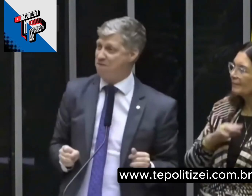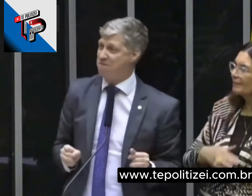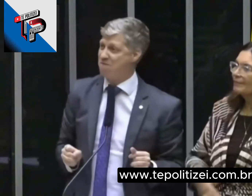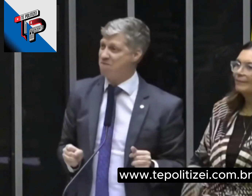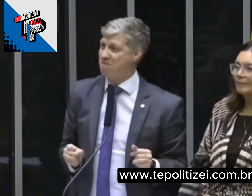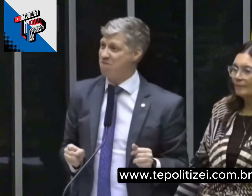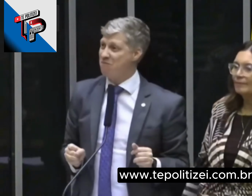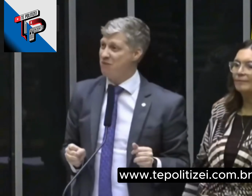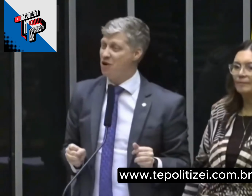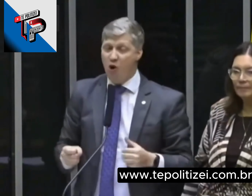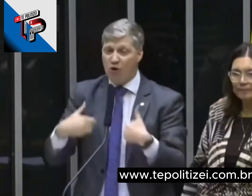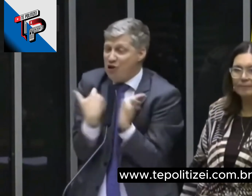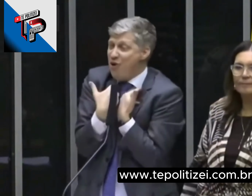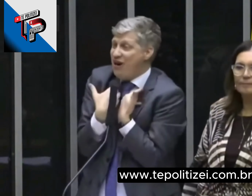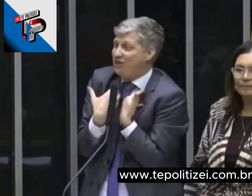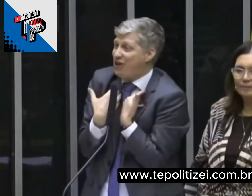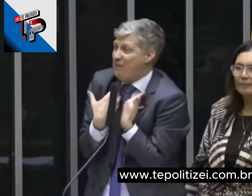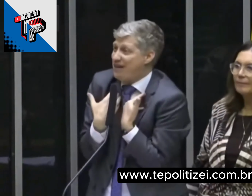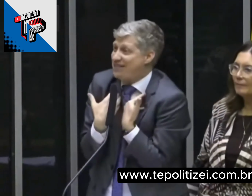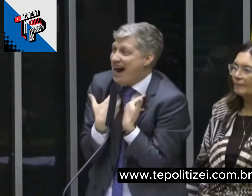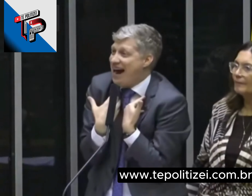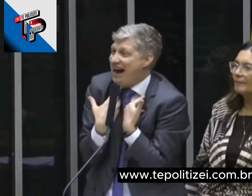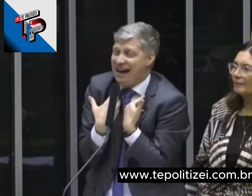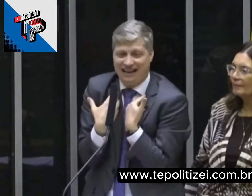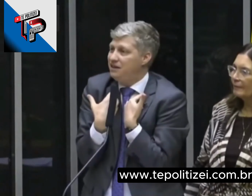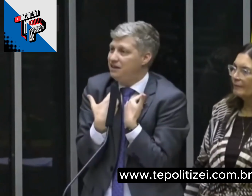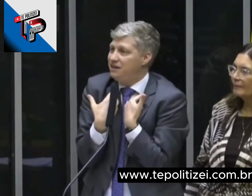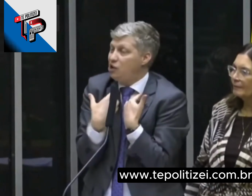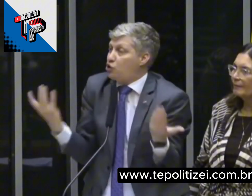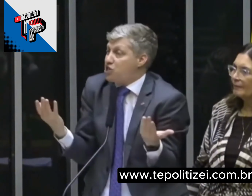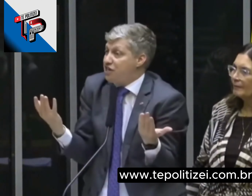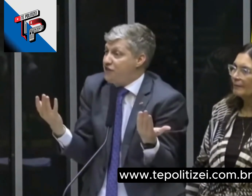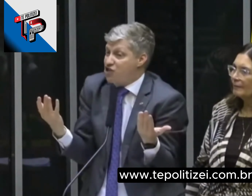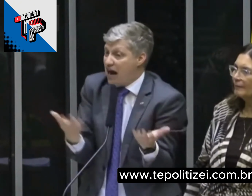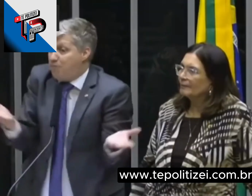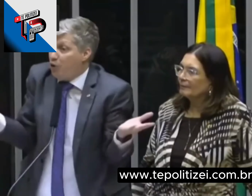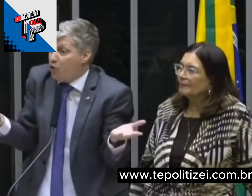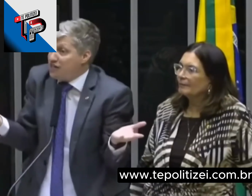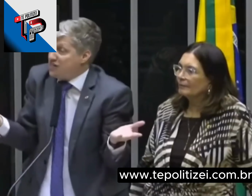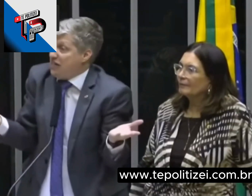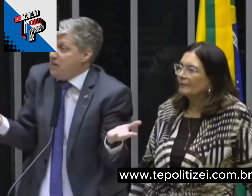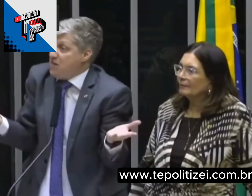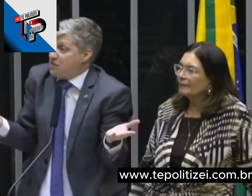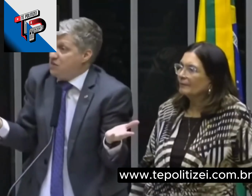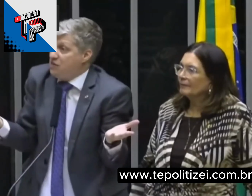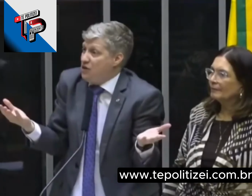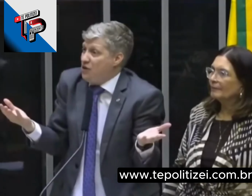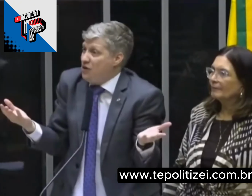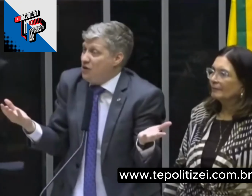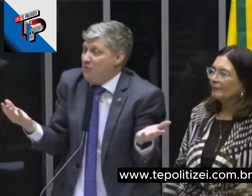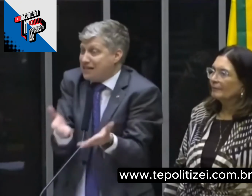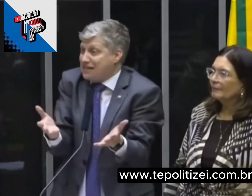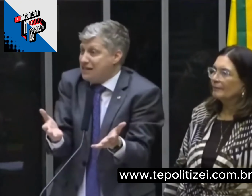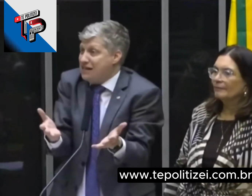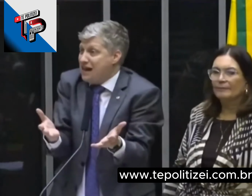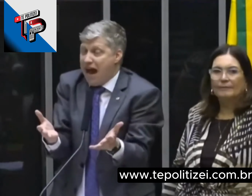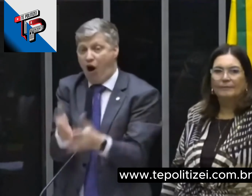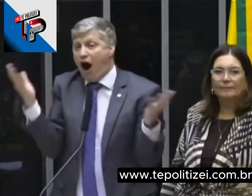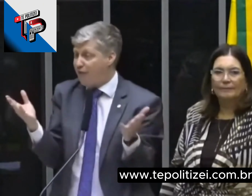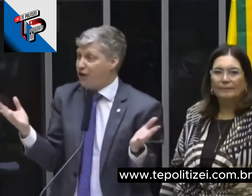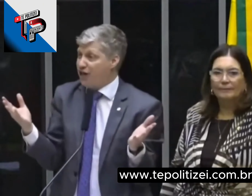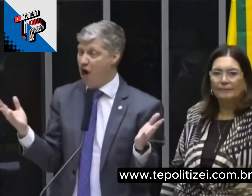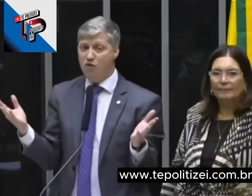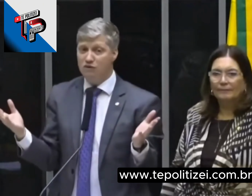corrupção. O que o meu eleitor vai pensar? Que eu estou sendo investigado por um desses crimes. Mas